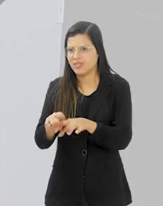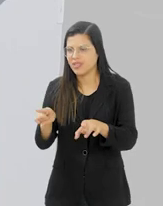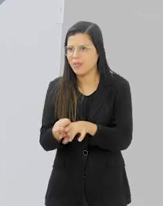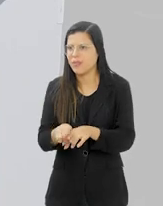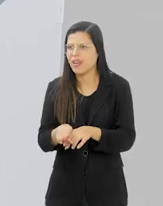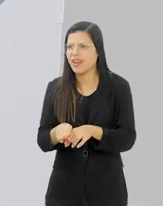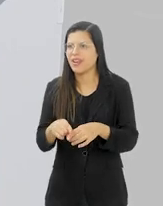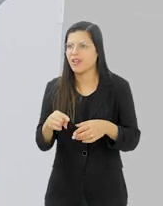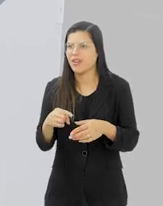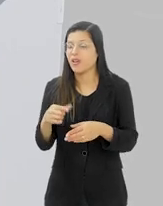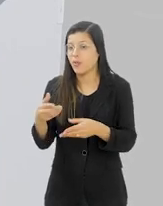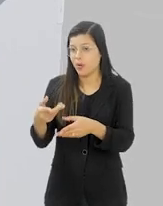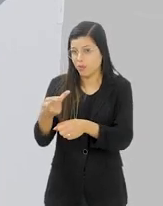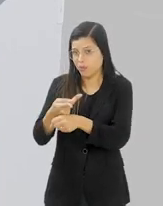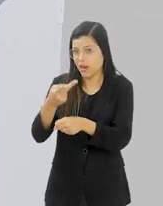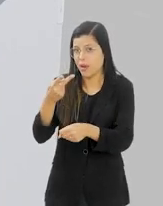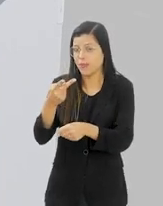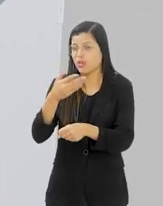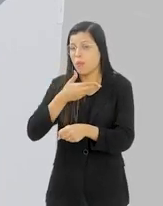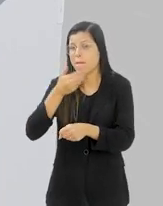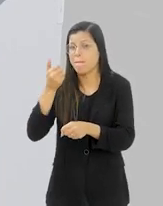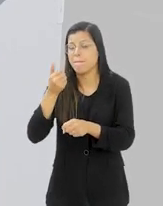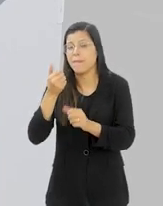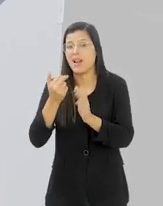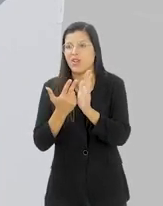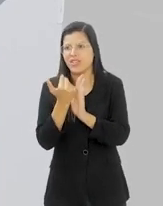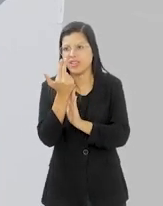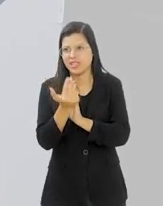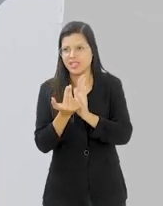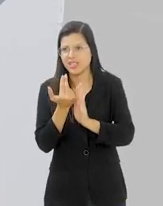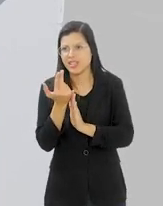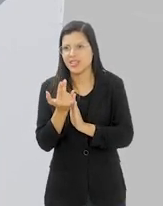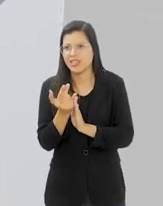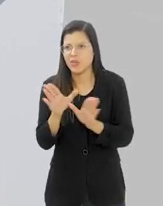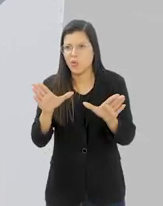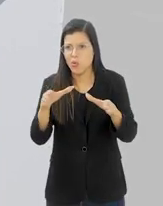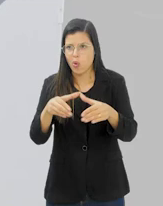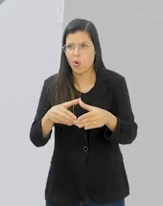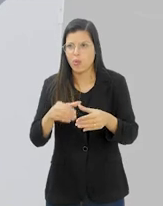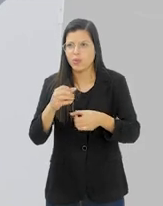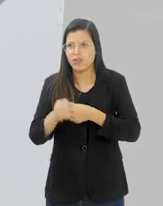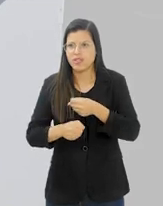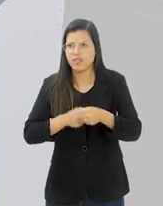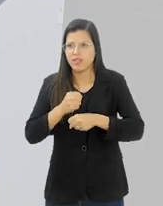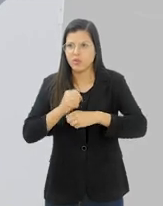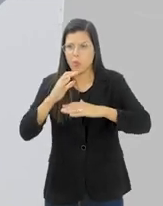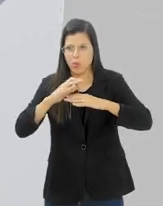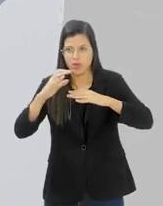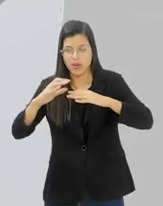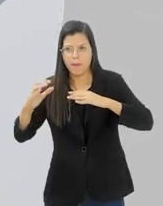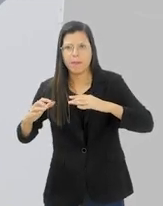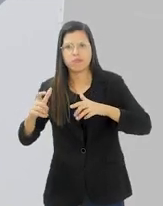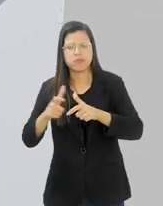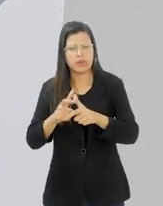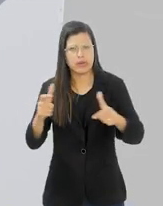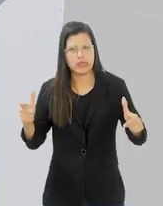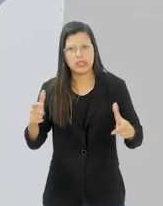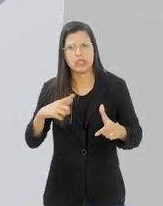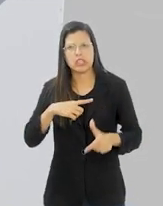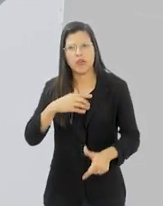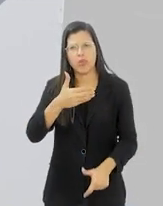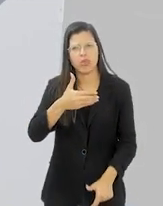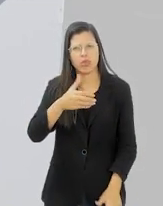bonita do ano passado. Eu recebo de melhor desenhista. É. Olha. A equipe nesse ano da Porta da Pedra era imensa ali, né? Eu acho que tinha